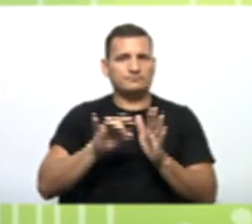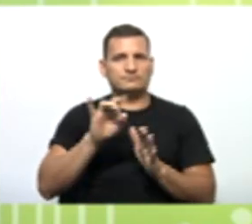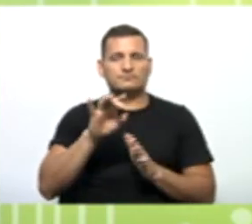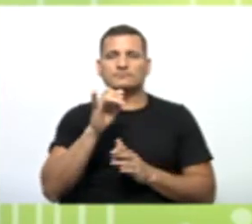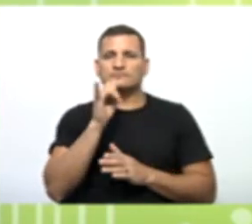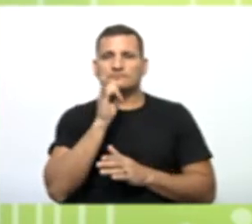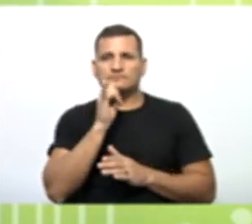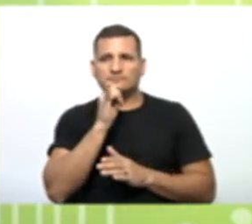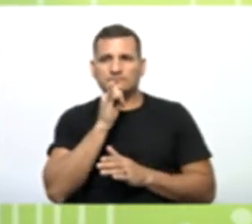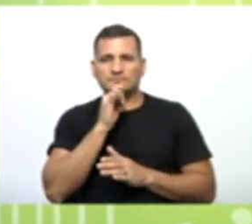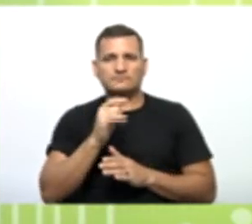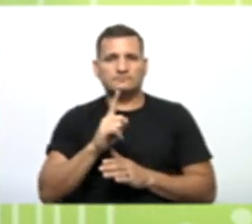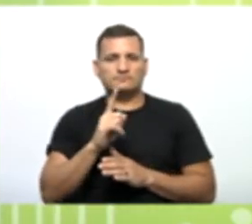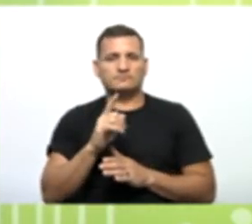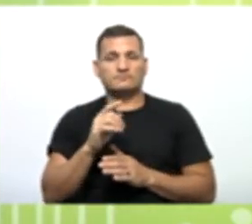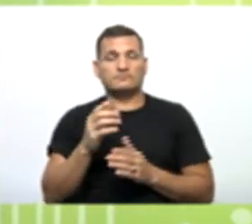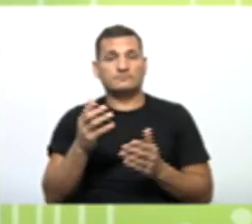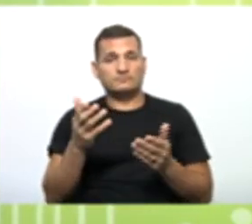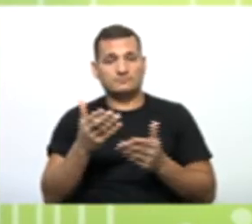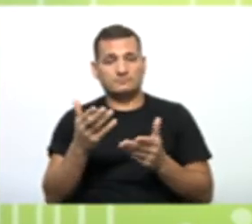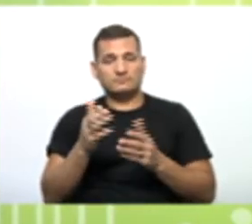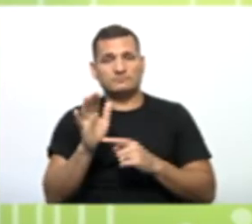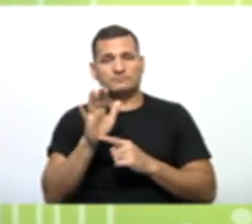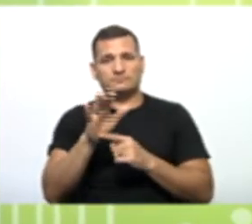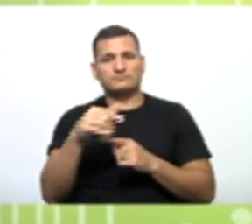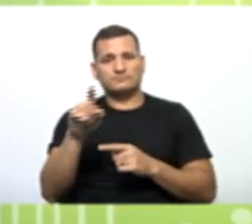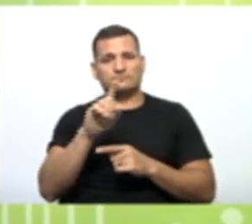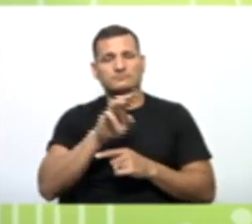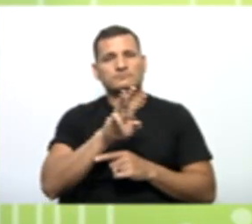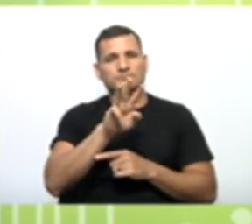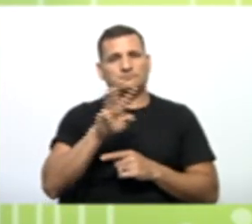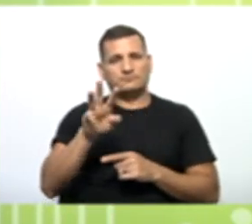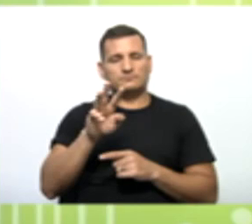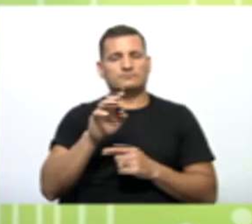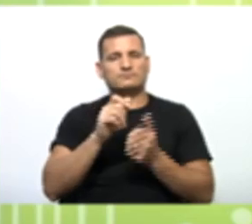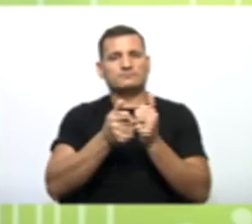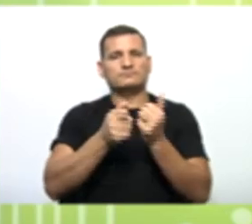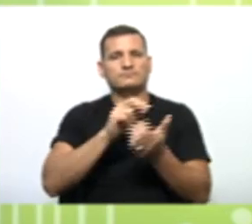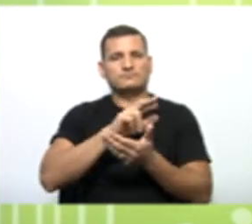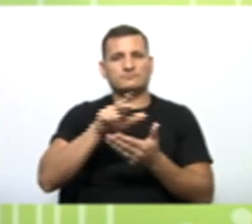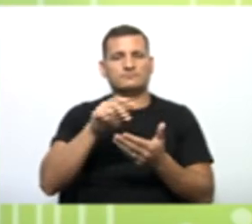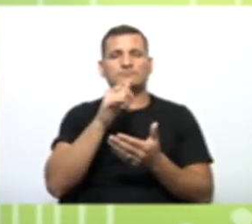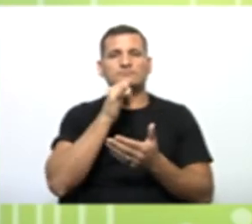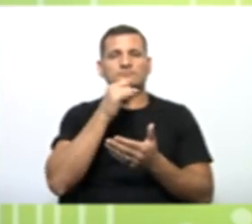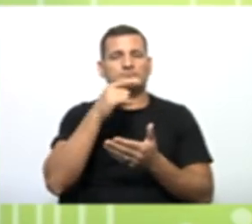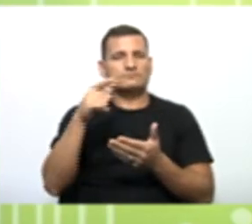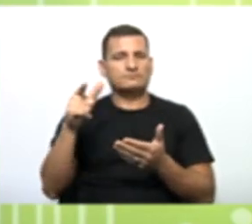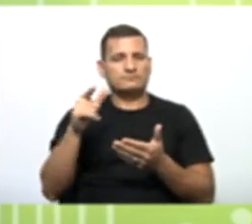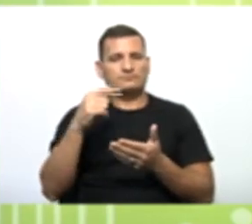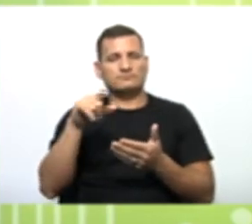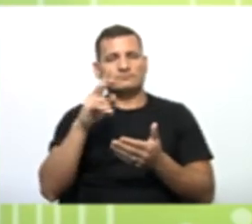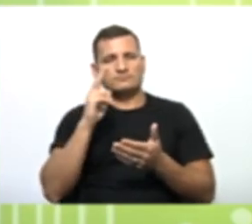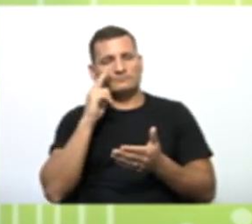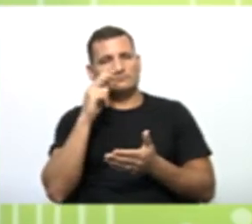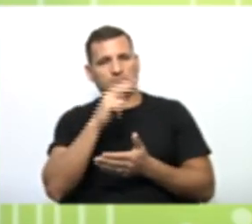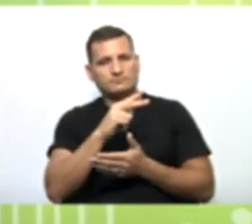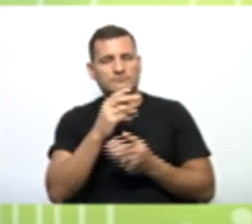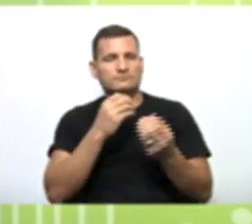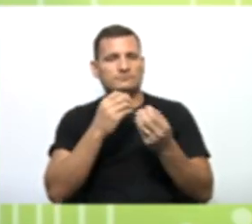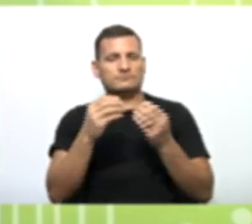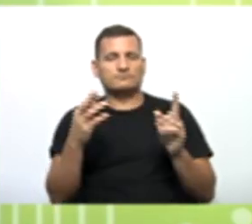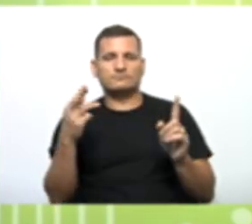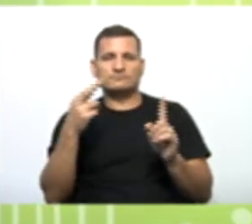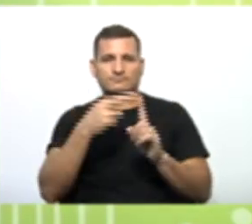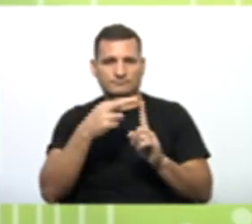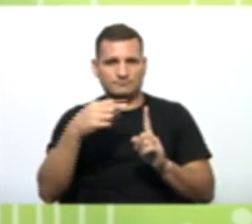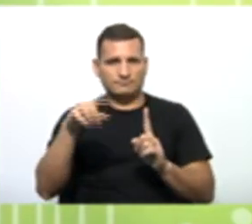né? Eu vou abrir o site do Globo Esporte e vou mostrar alguns outros exemplos de repetição que já vai seguir como referência